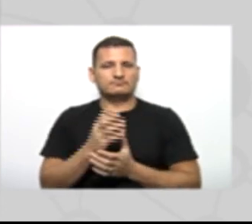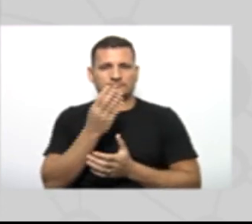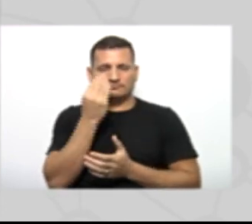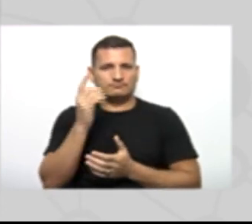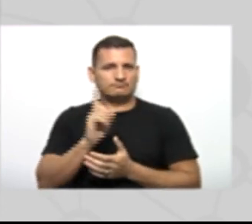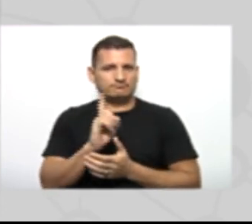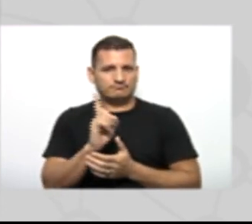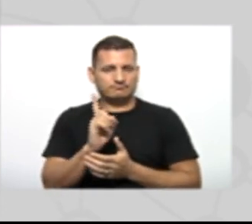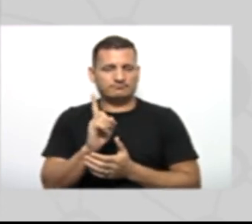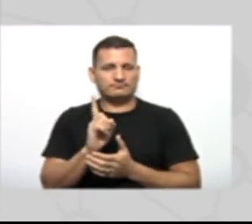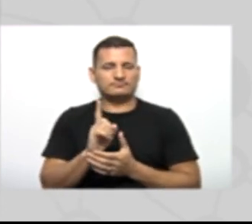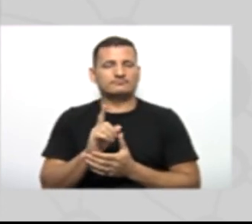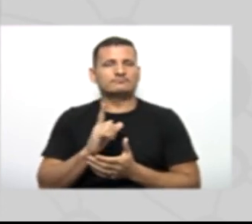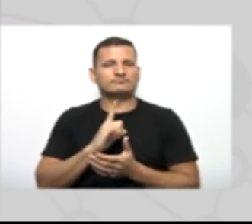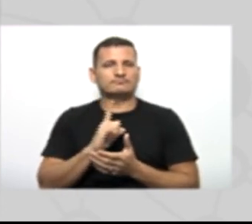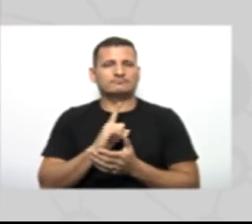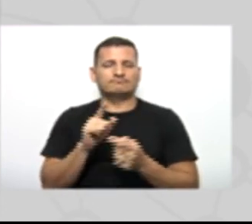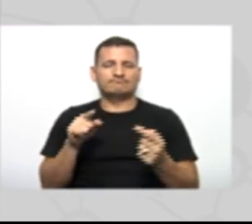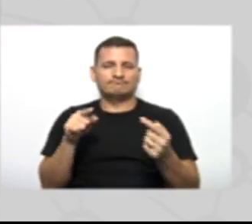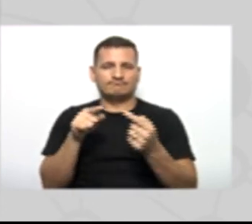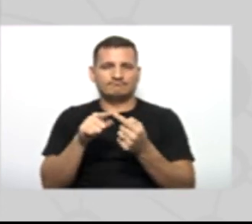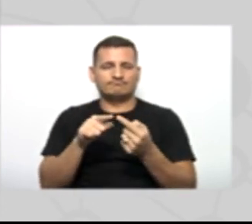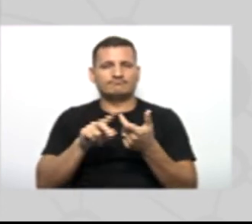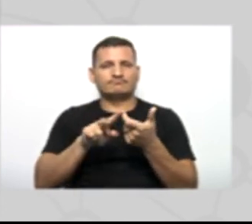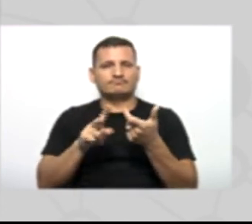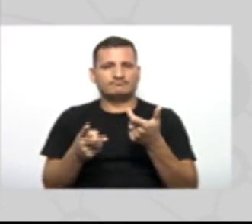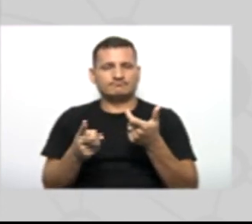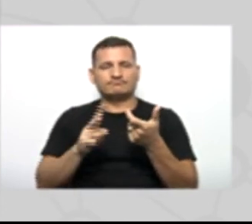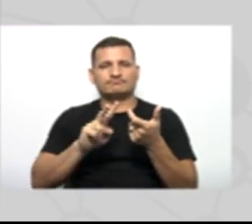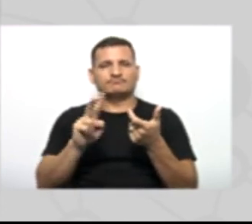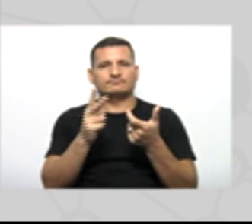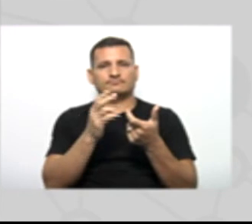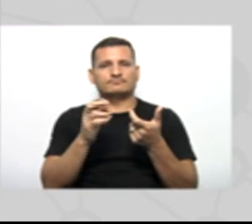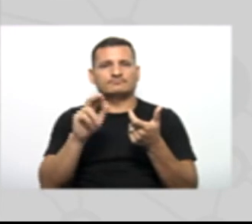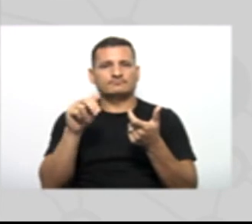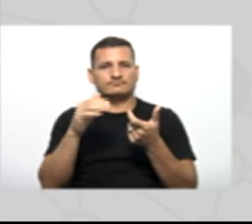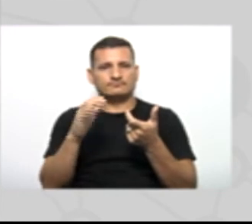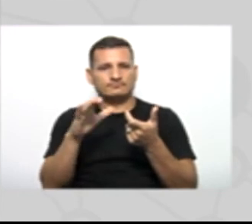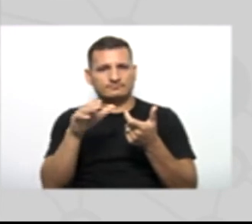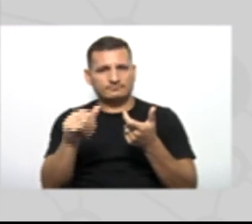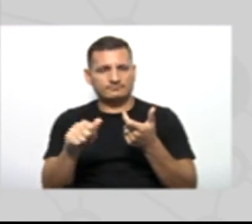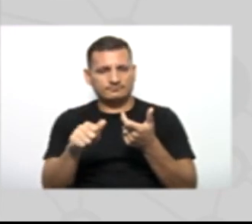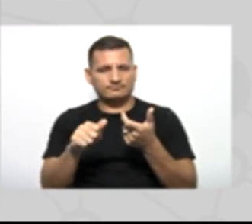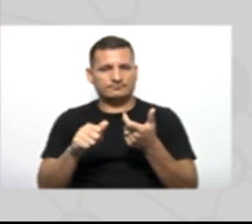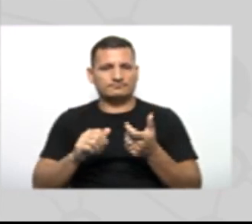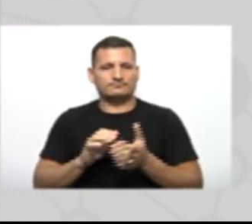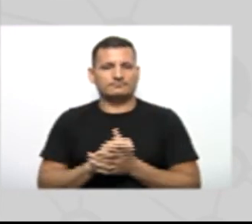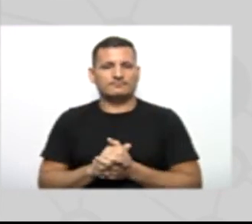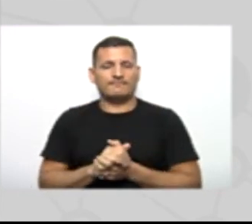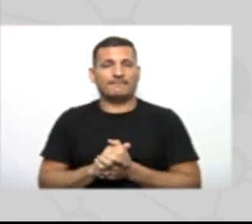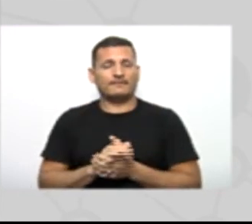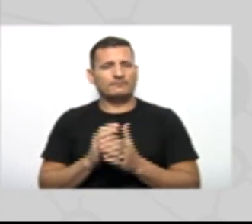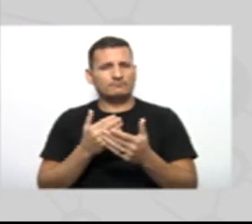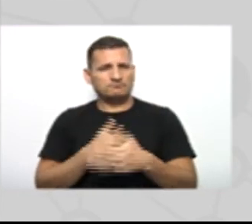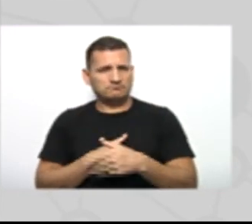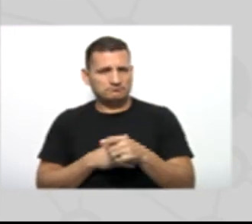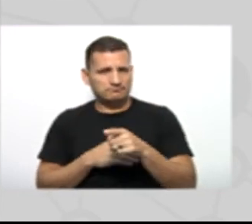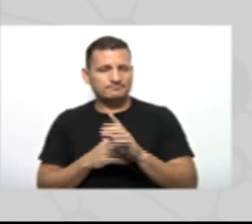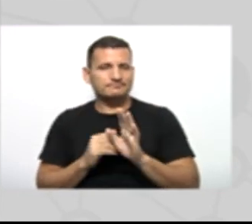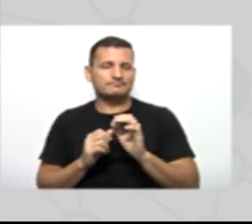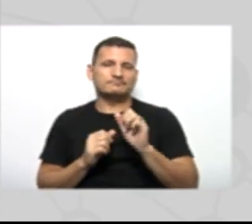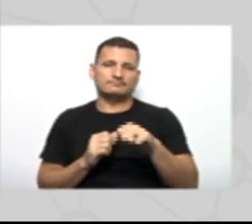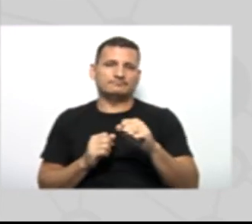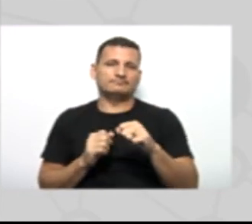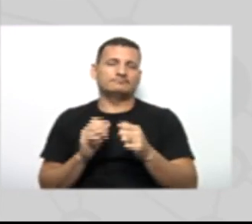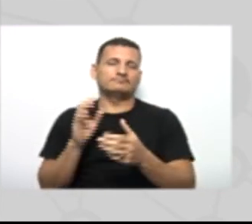ele está diretamente relacionado ao conceito de herança, pessoal. Isso vai estar na prova? Vai estar na